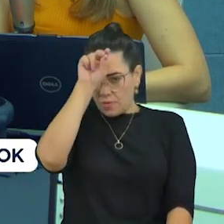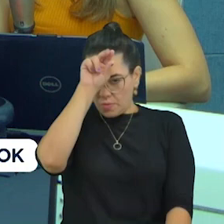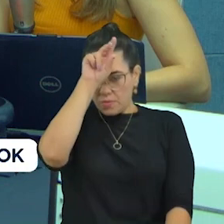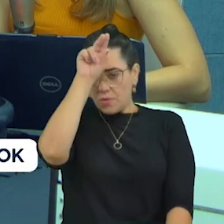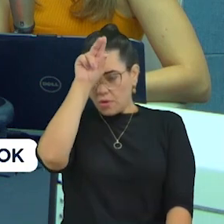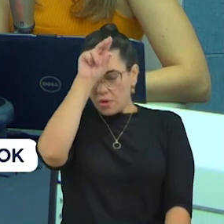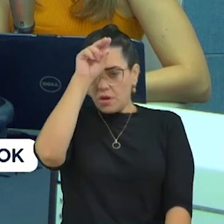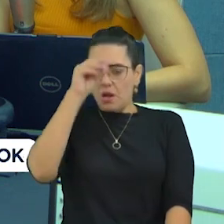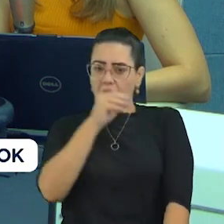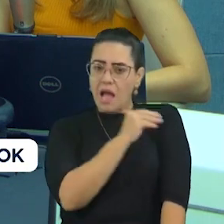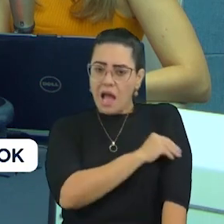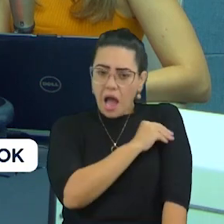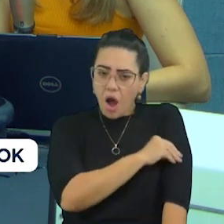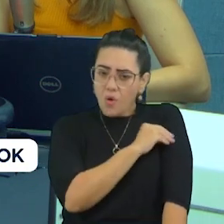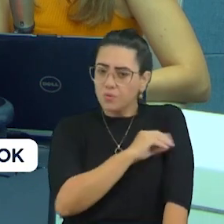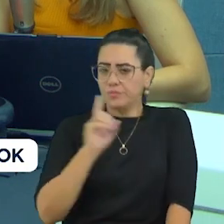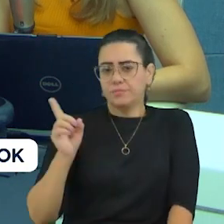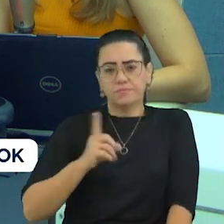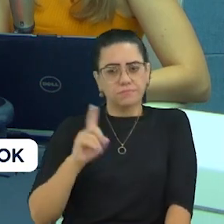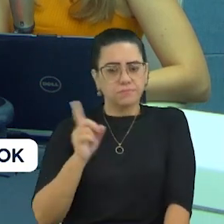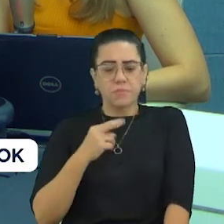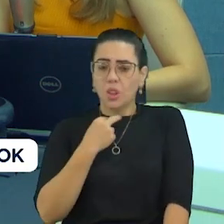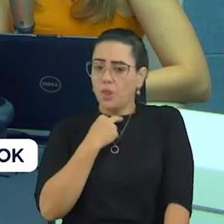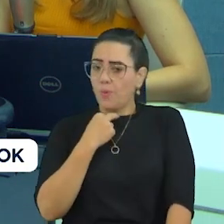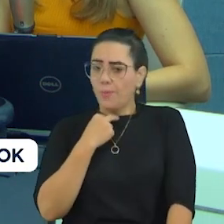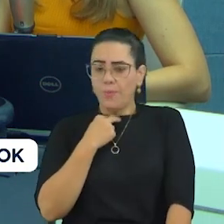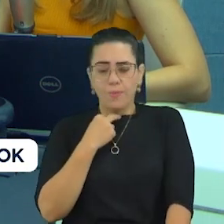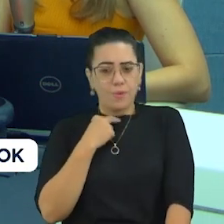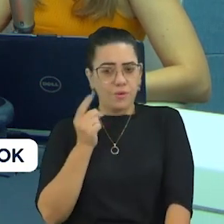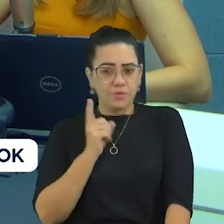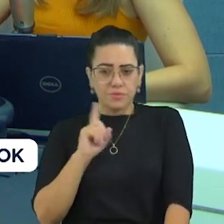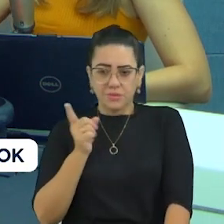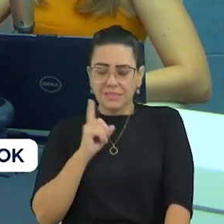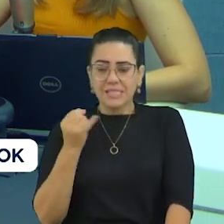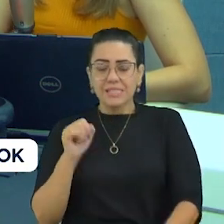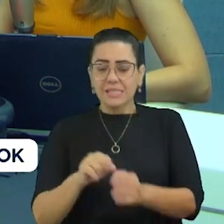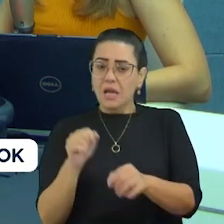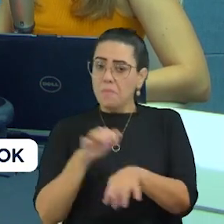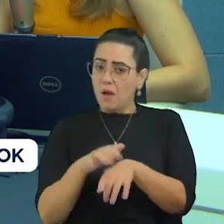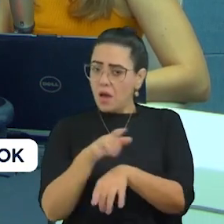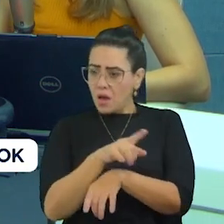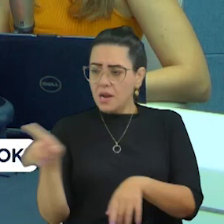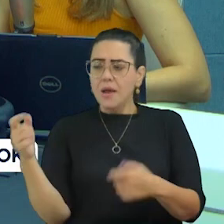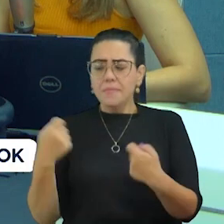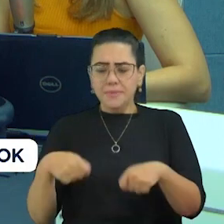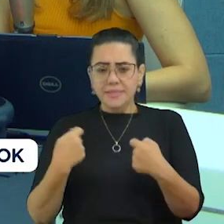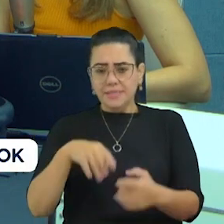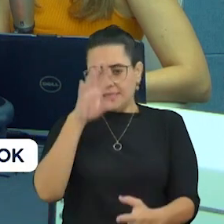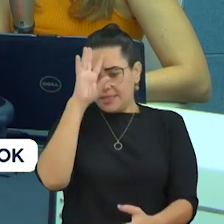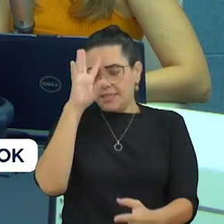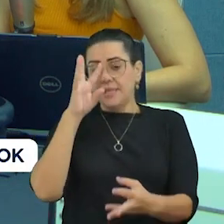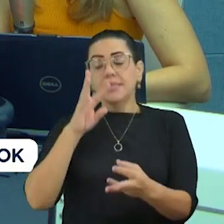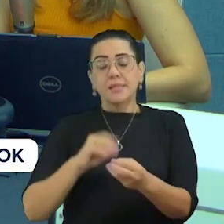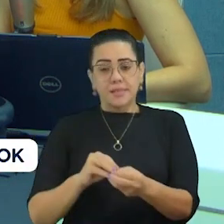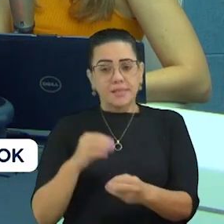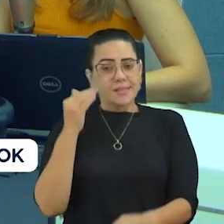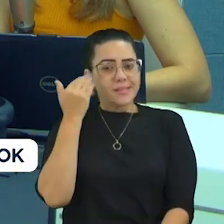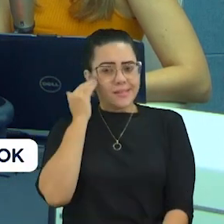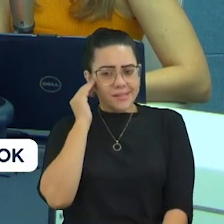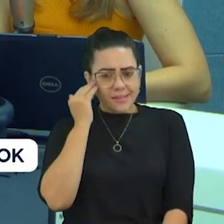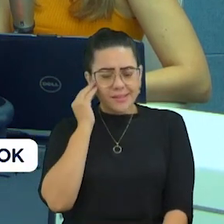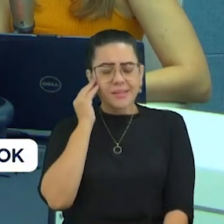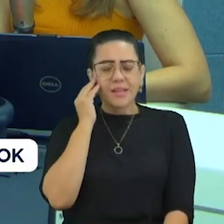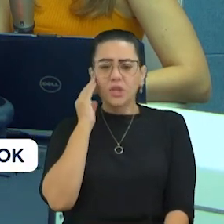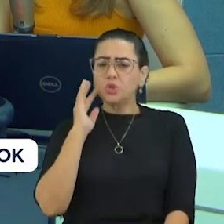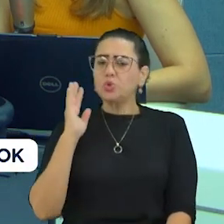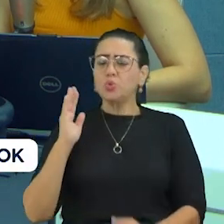a ineficiência do medicamento. E aí é importante que o nosso ouvinte, telespectador, entenda. Anti-inflamatórios e